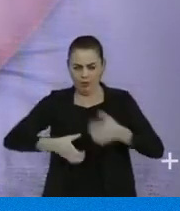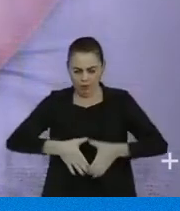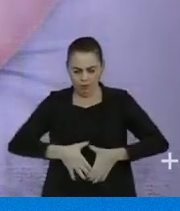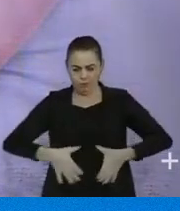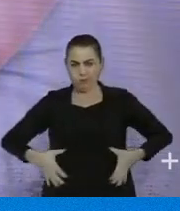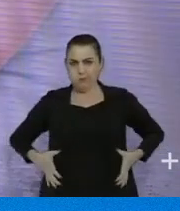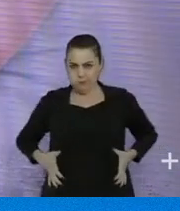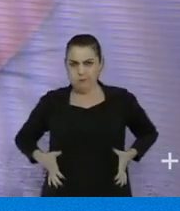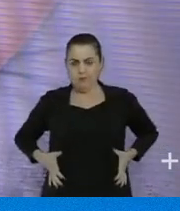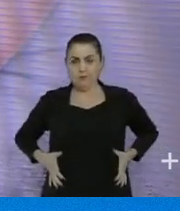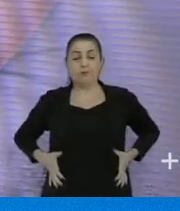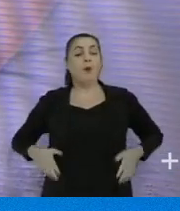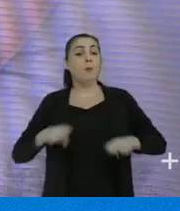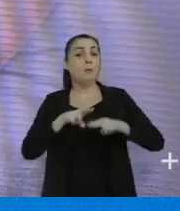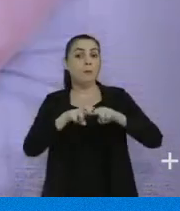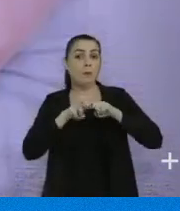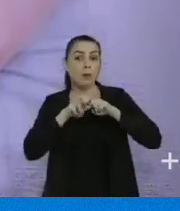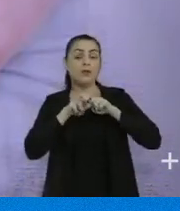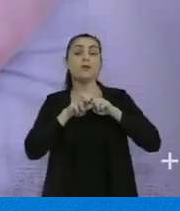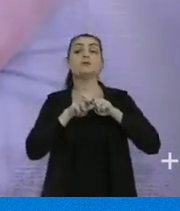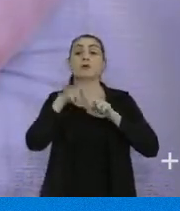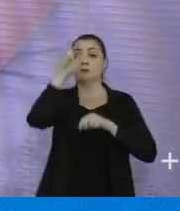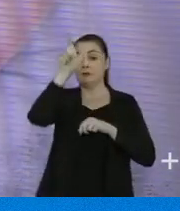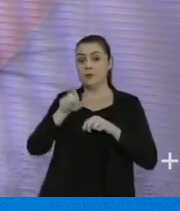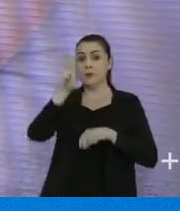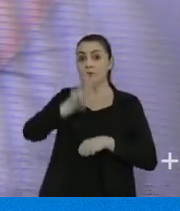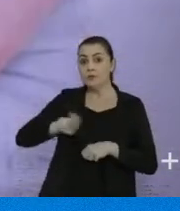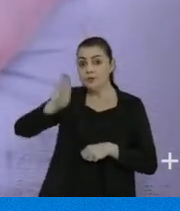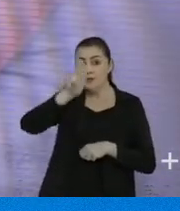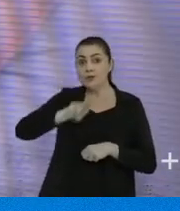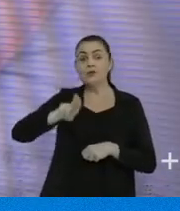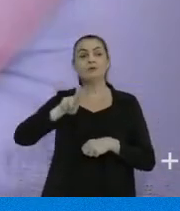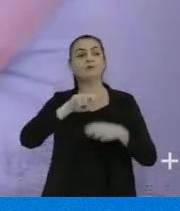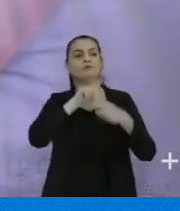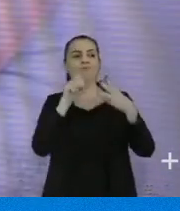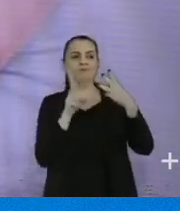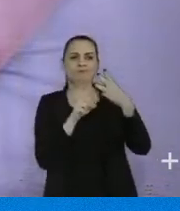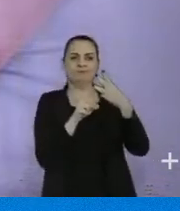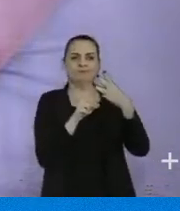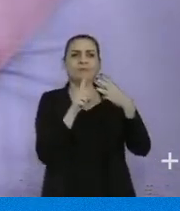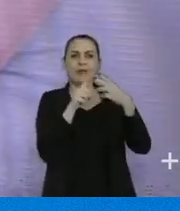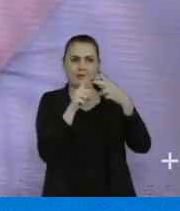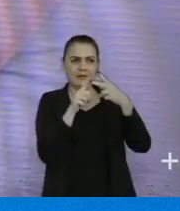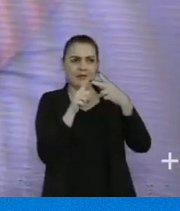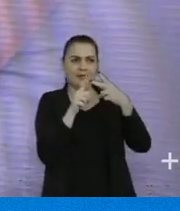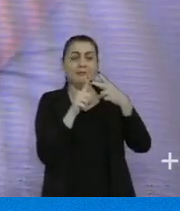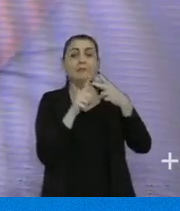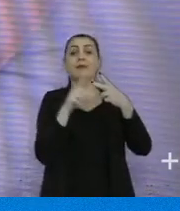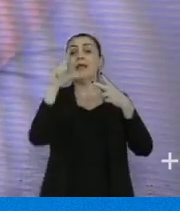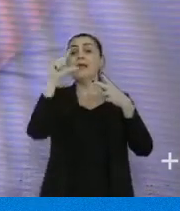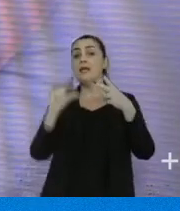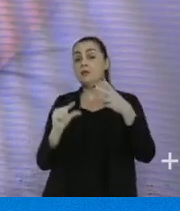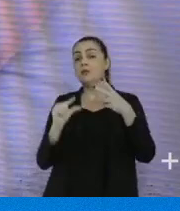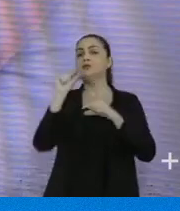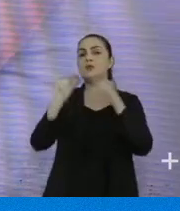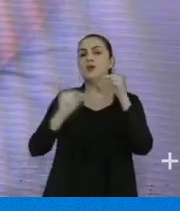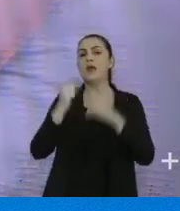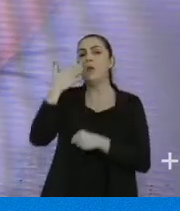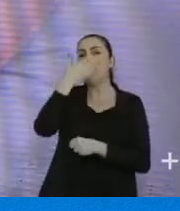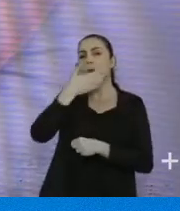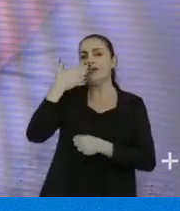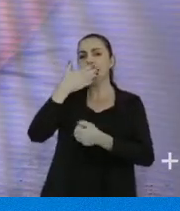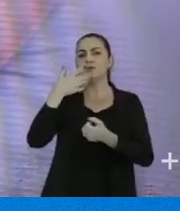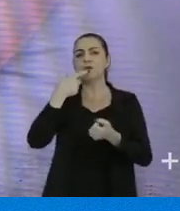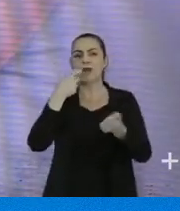liraglutida paralelamente, reduzem também a glicemia, reduzem a pressão. A gente acompanha